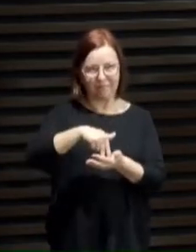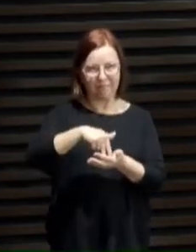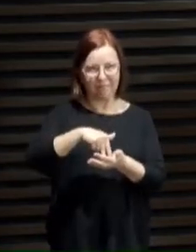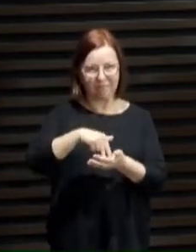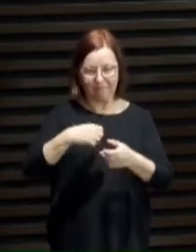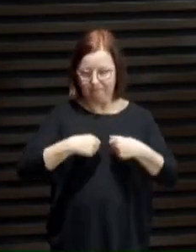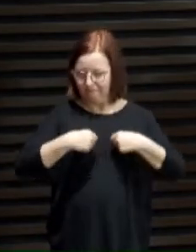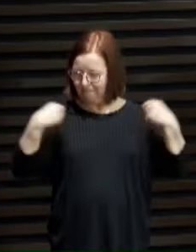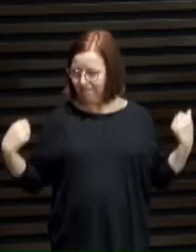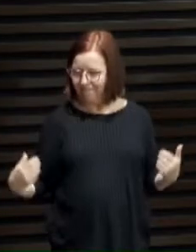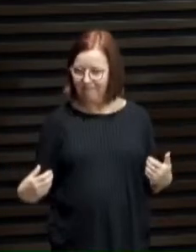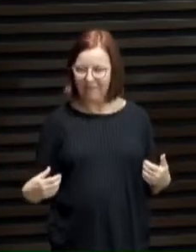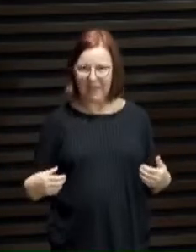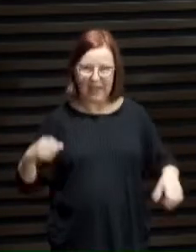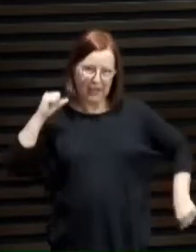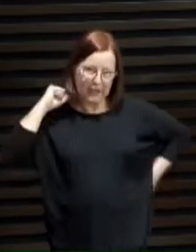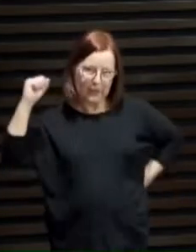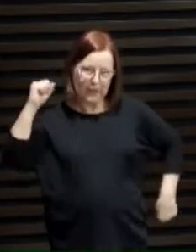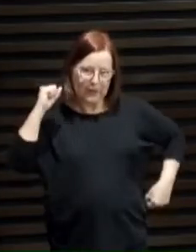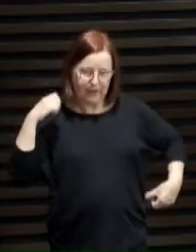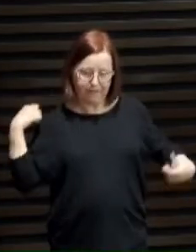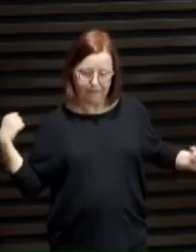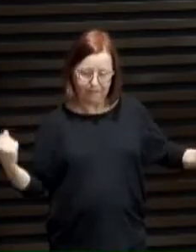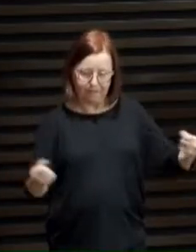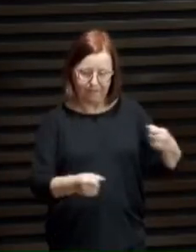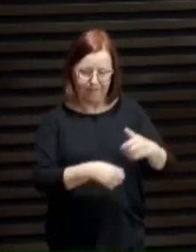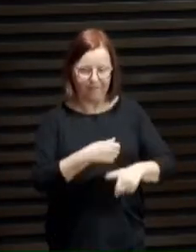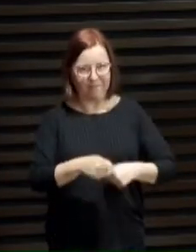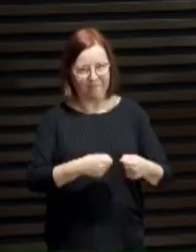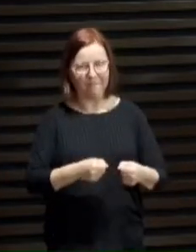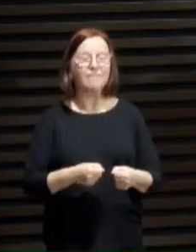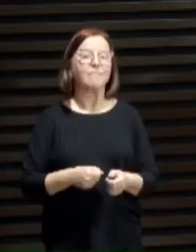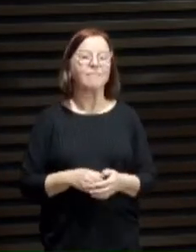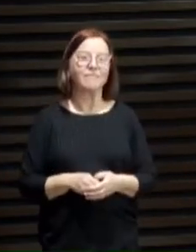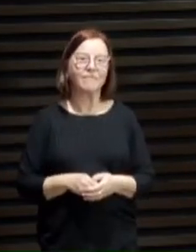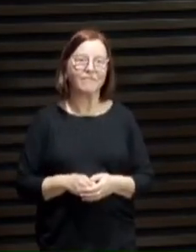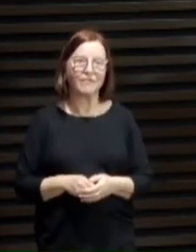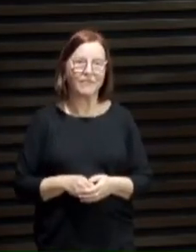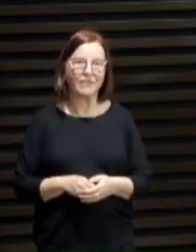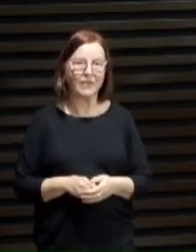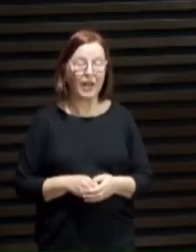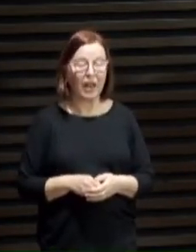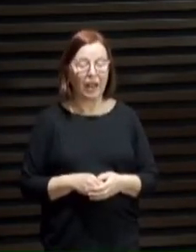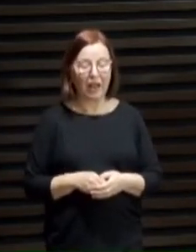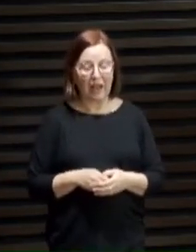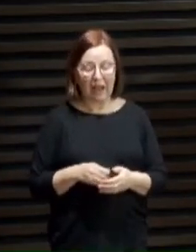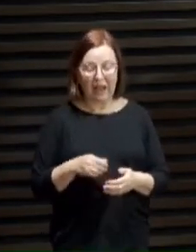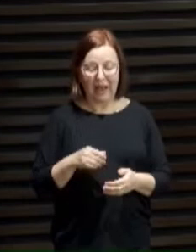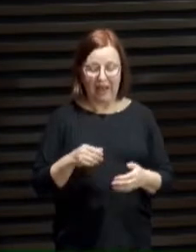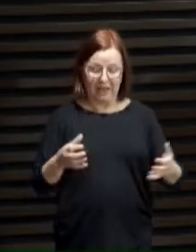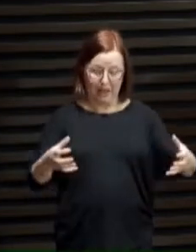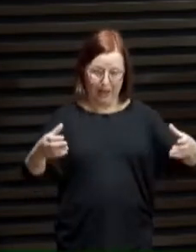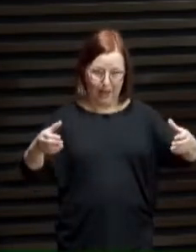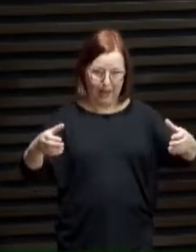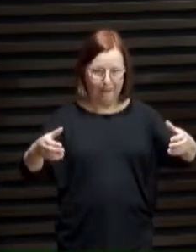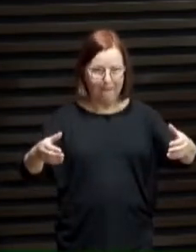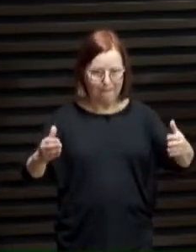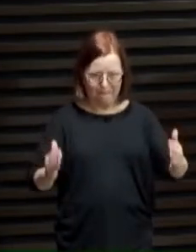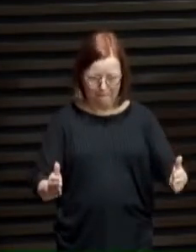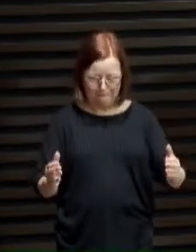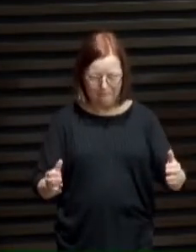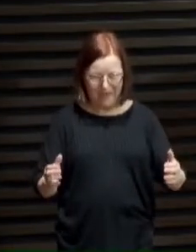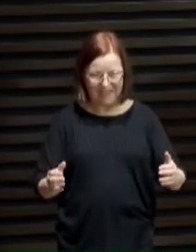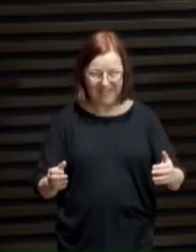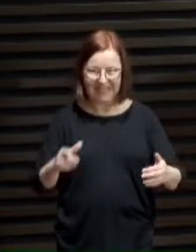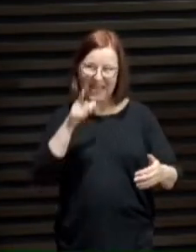uma toalha, cingiu-se com ela. Em seguida Jesus pôs água numa bacia, e começou a lavar os pés dos